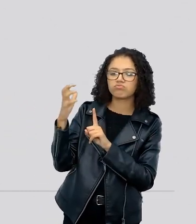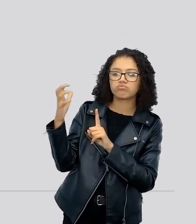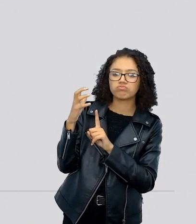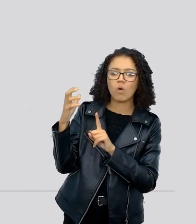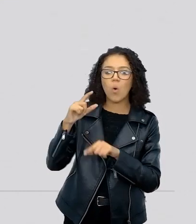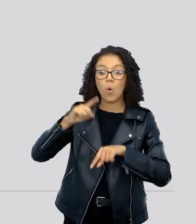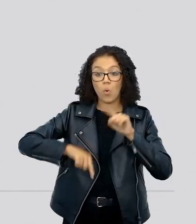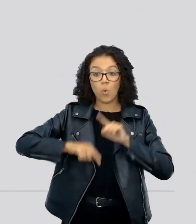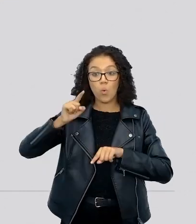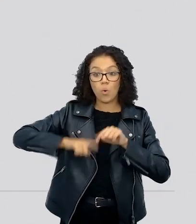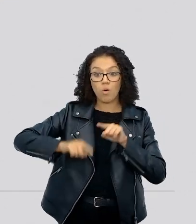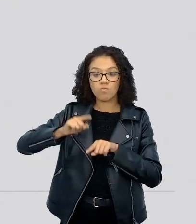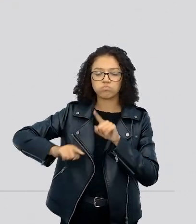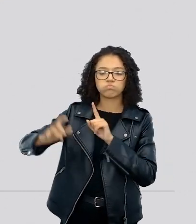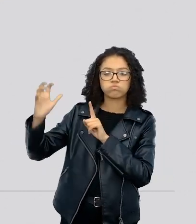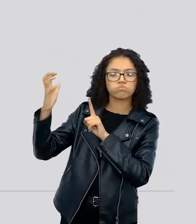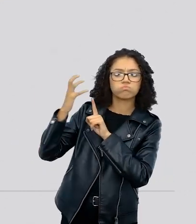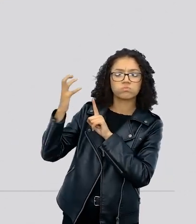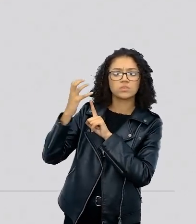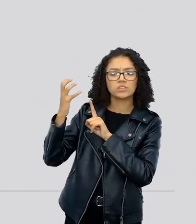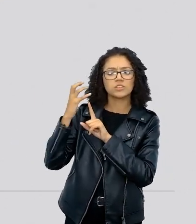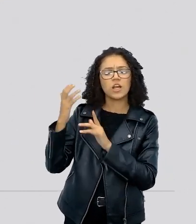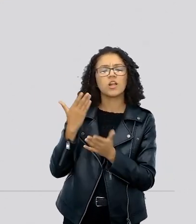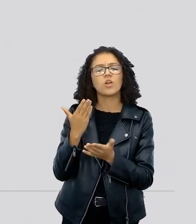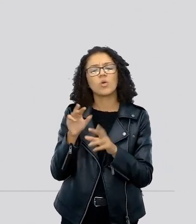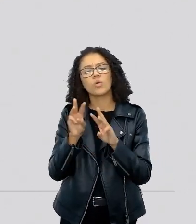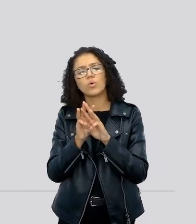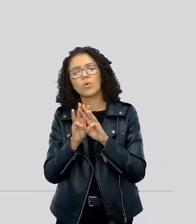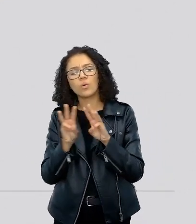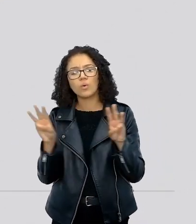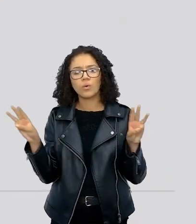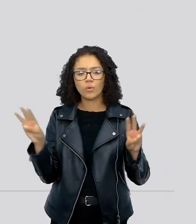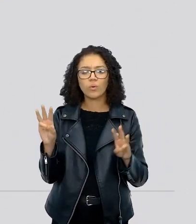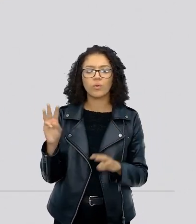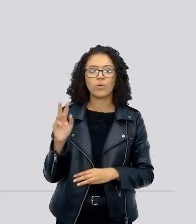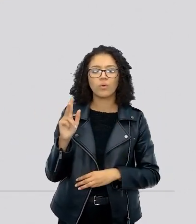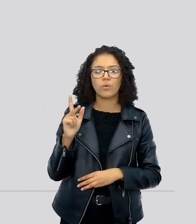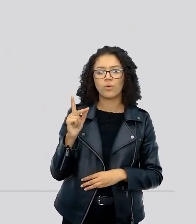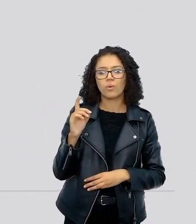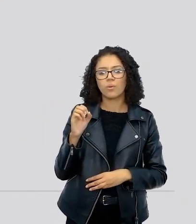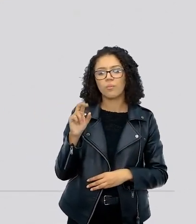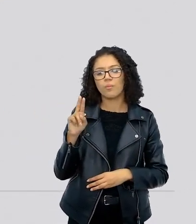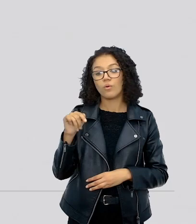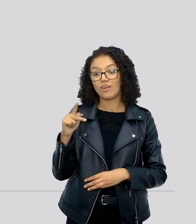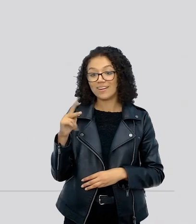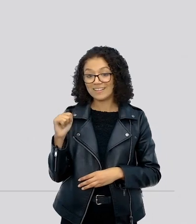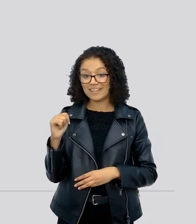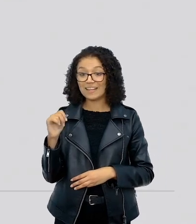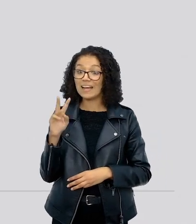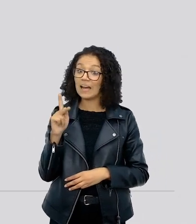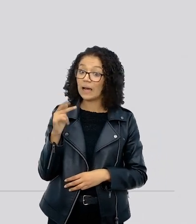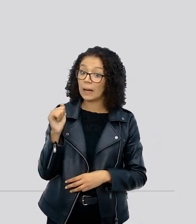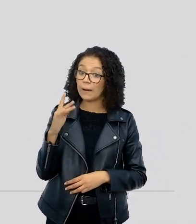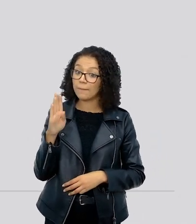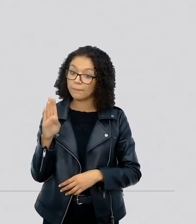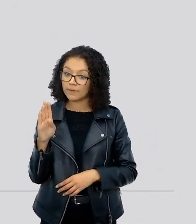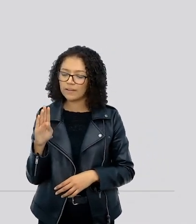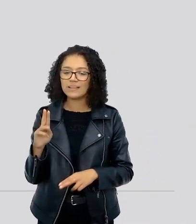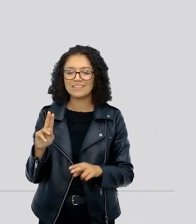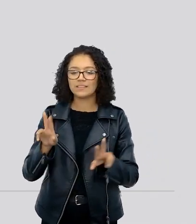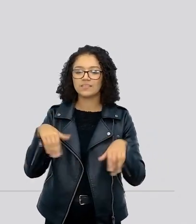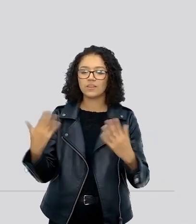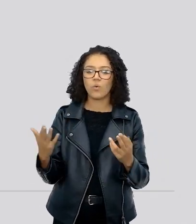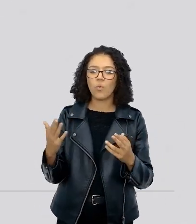sexual, que ela vai estudar o site Pornhub, que é ali um site de pornografia, e vê que a tag